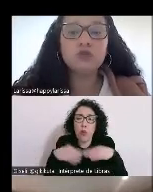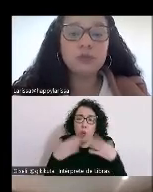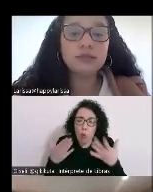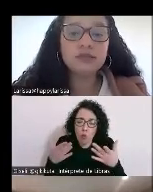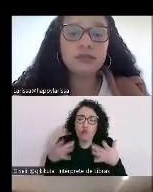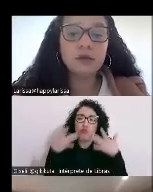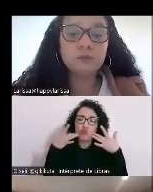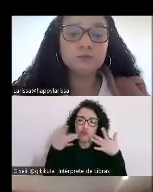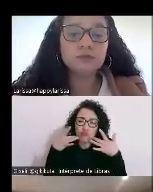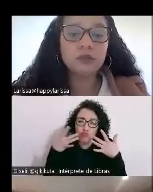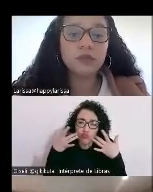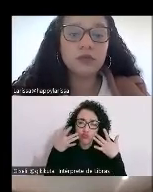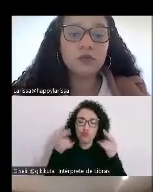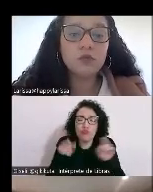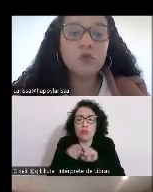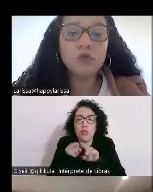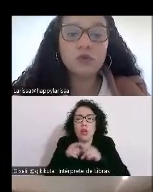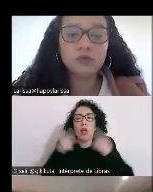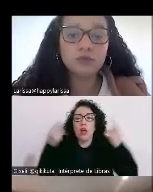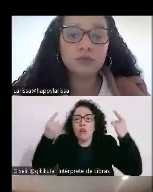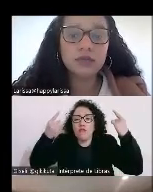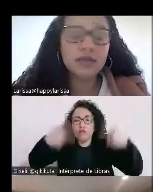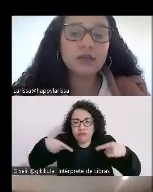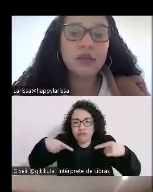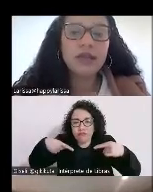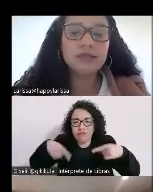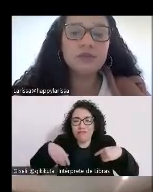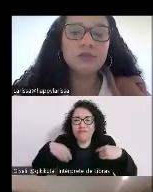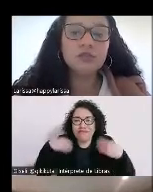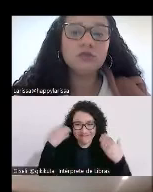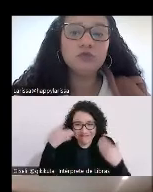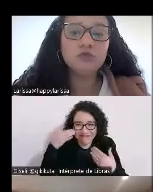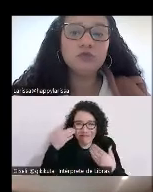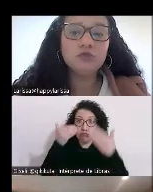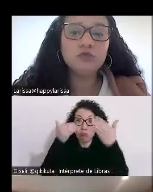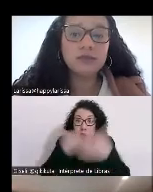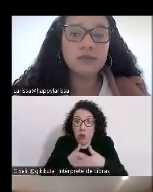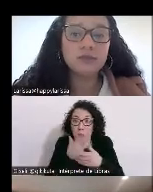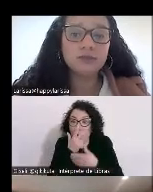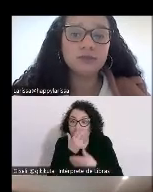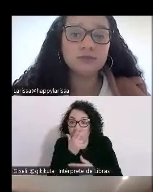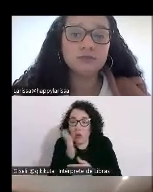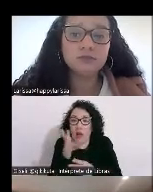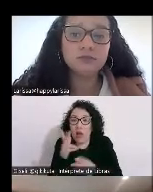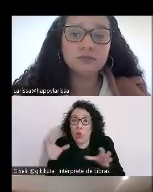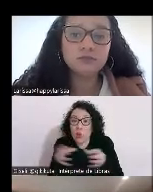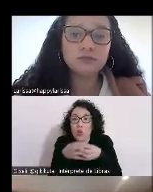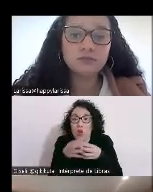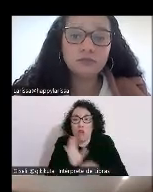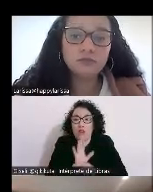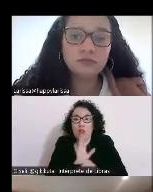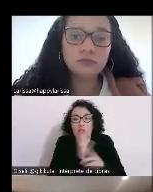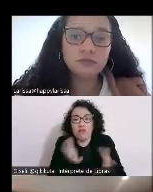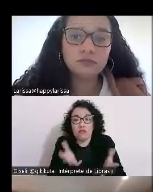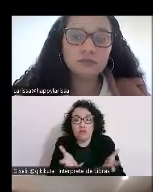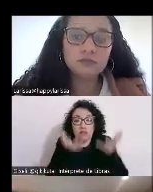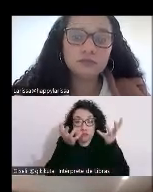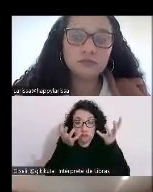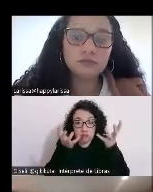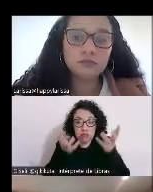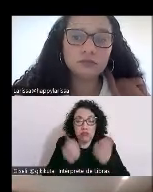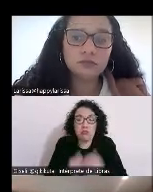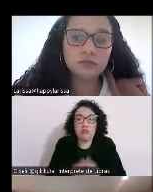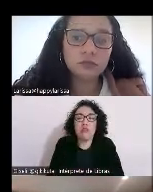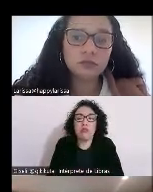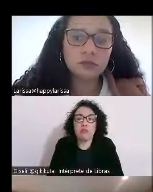temos competição e um concurso. Então, esse é o objetivo do grupo de enriquecimento. I would like to